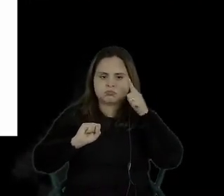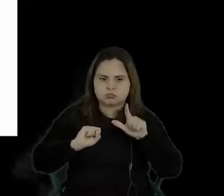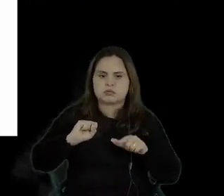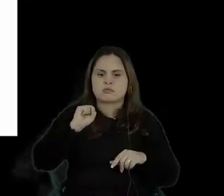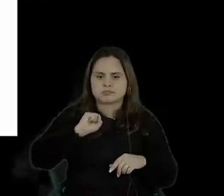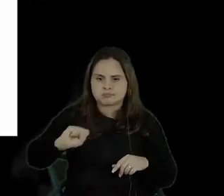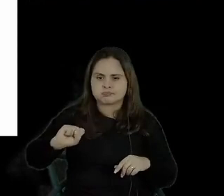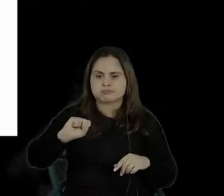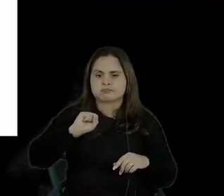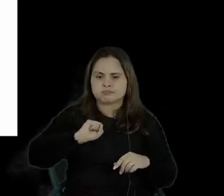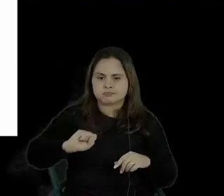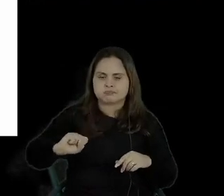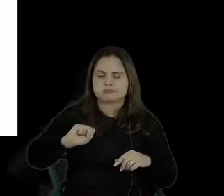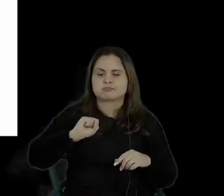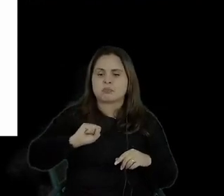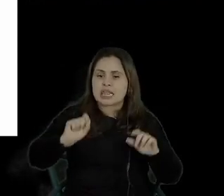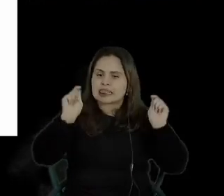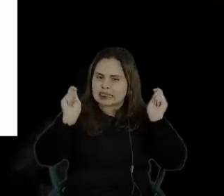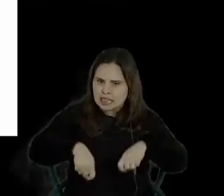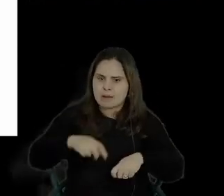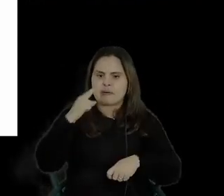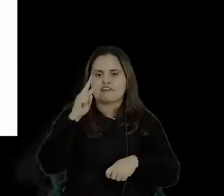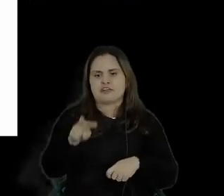passado o fluxo sanguíneo, tá?